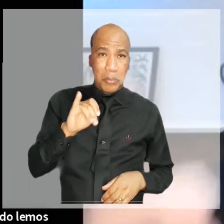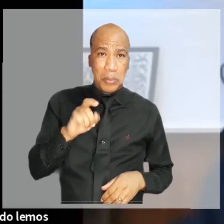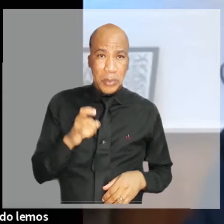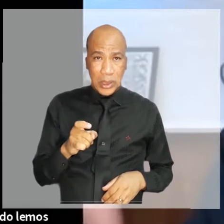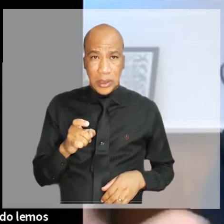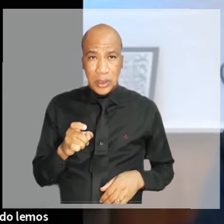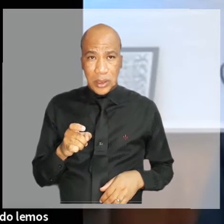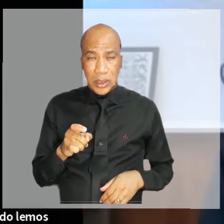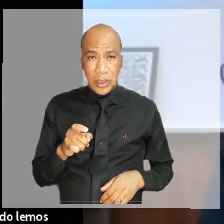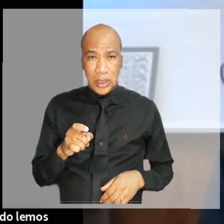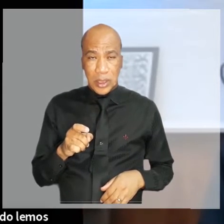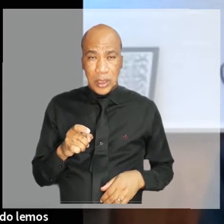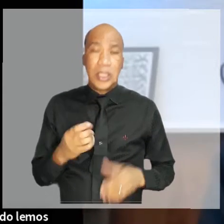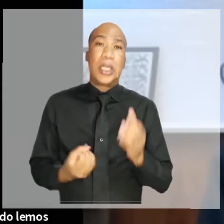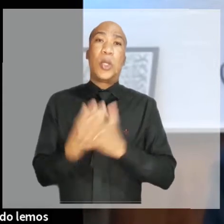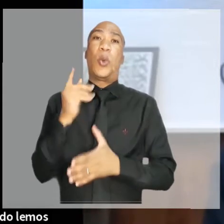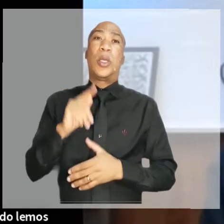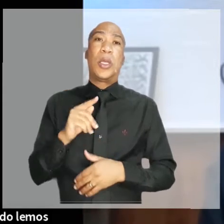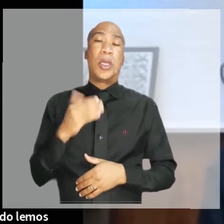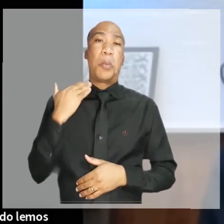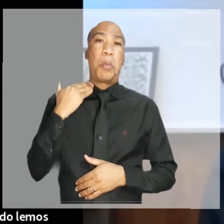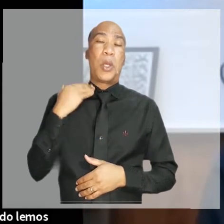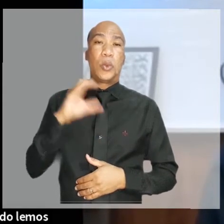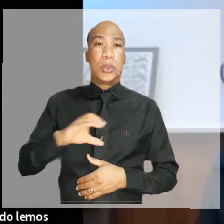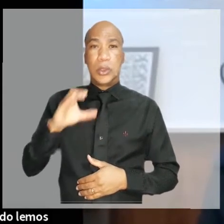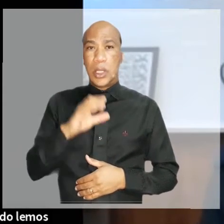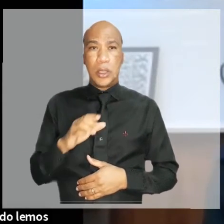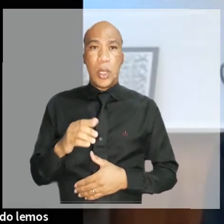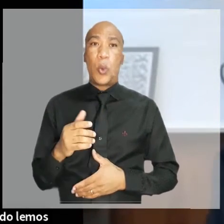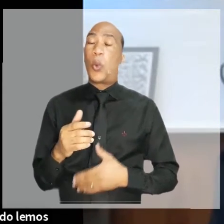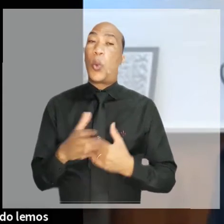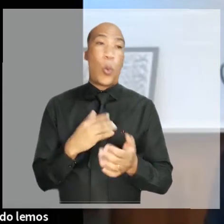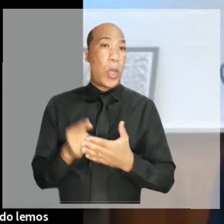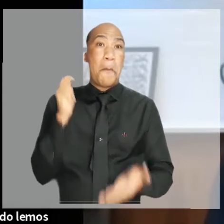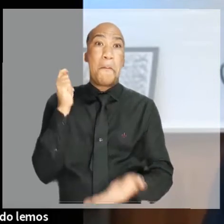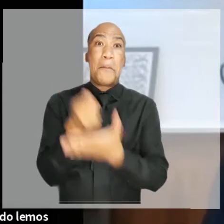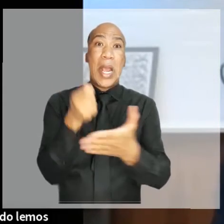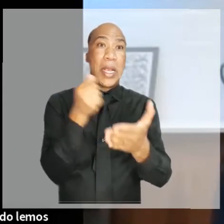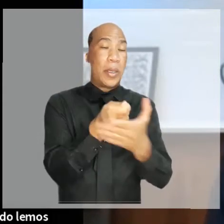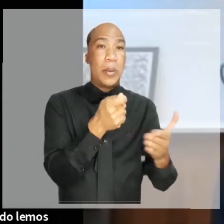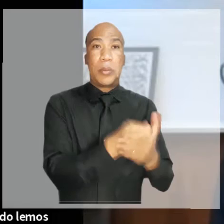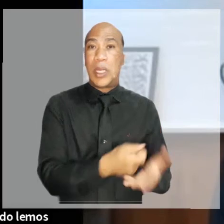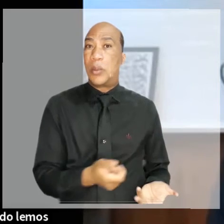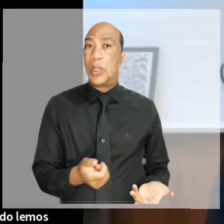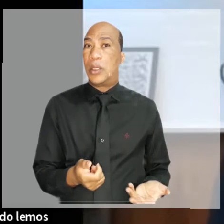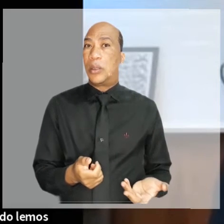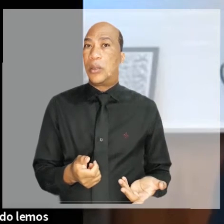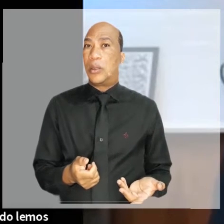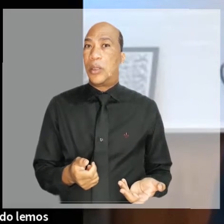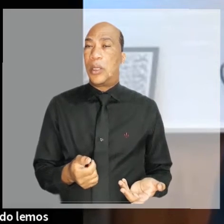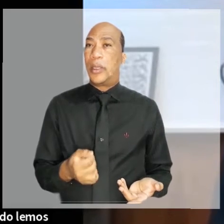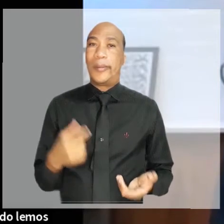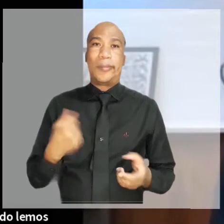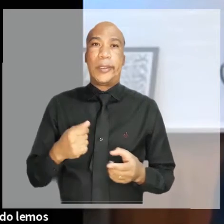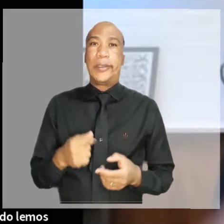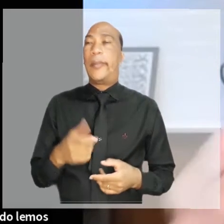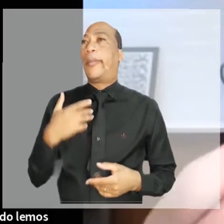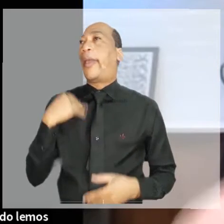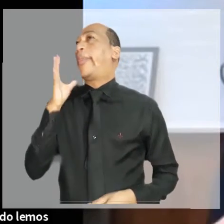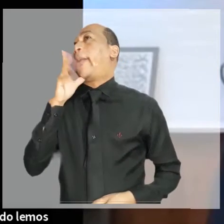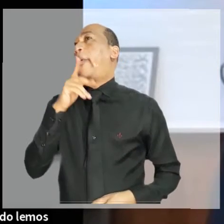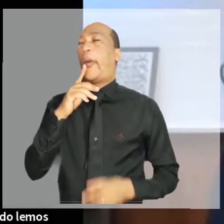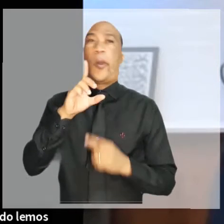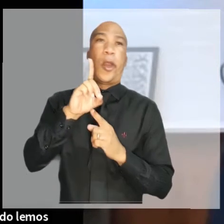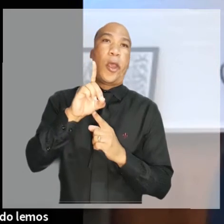aposentando, né, o DOC e a TED, que, convenhamos, são absurdos, porque eles cobram de 7 a 10 reais